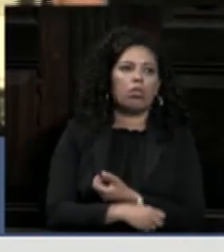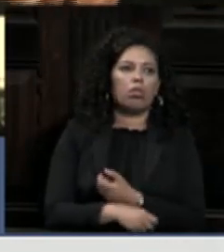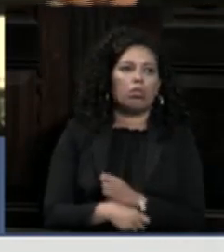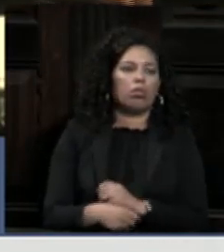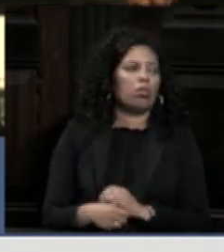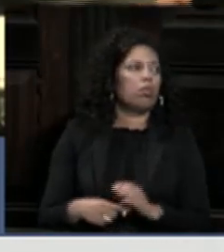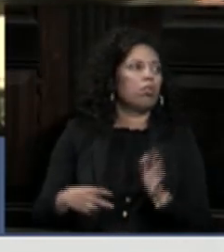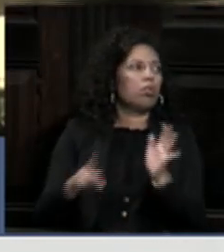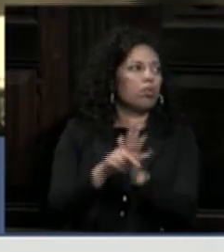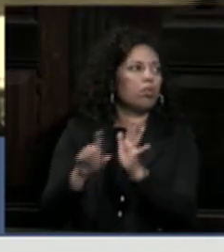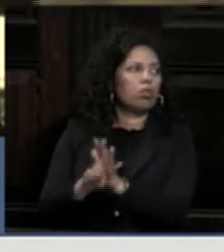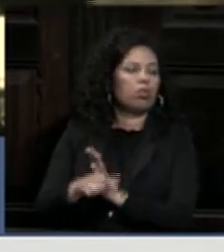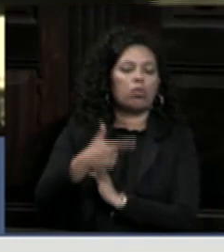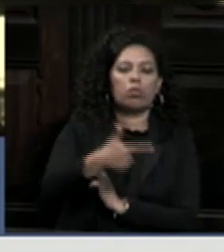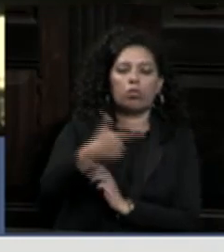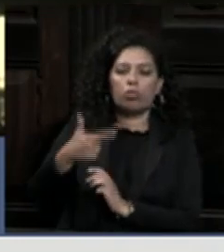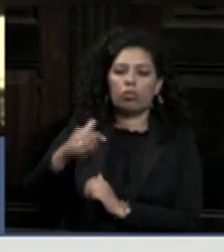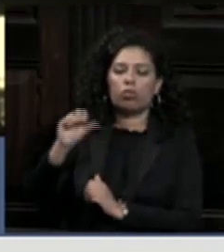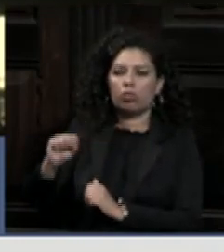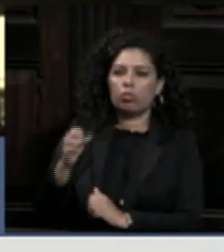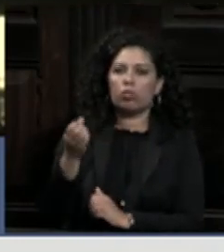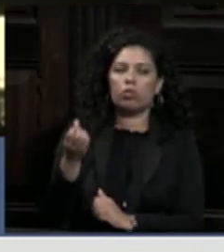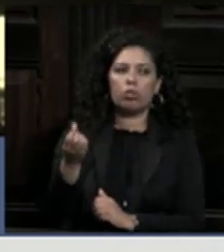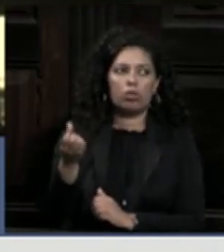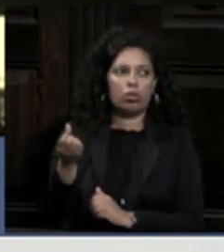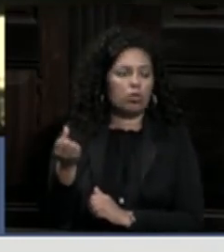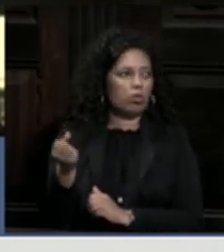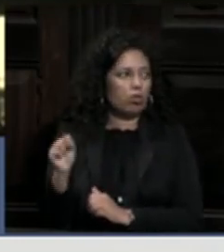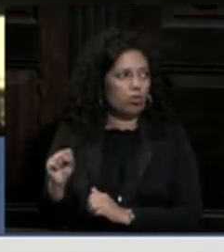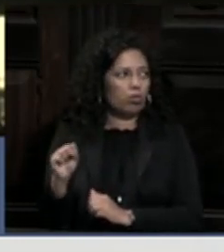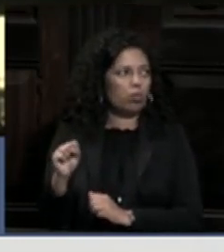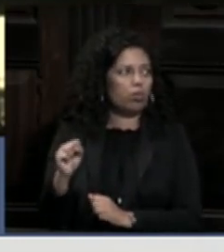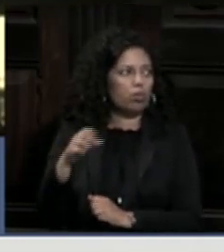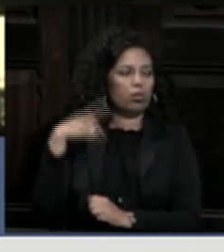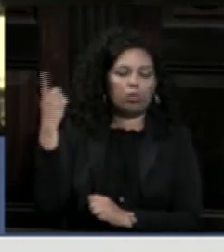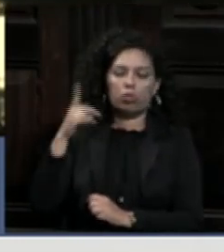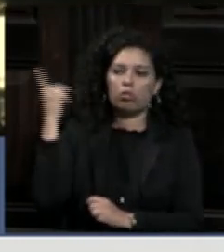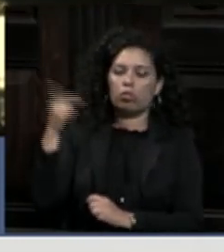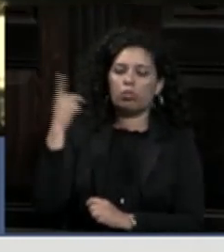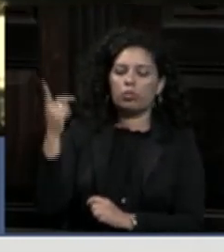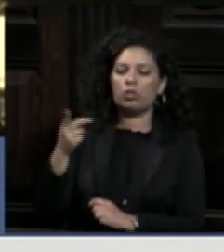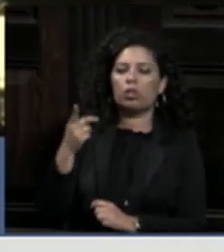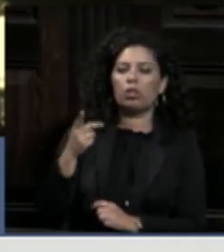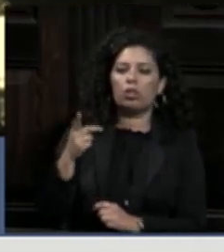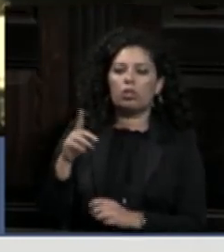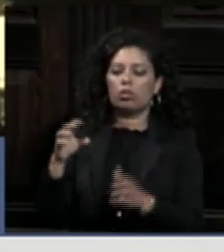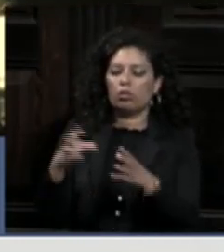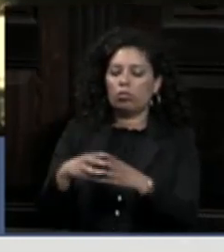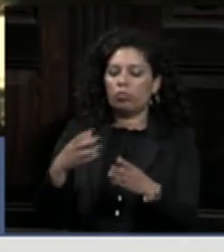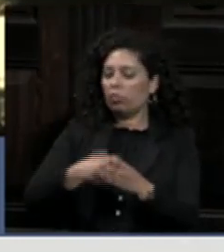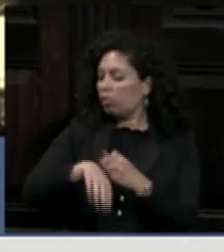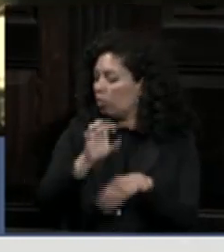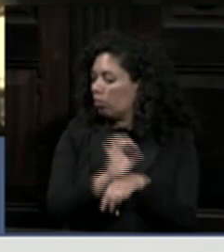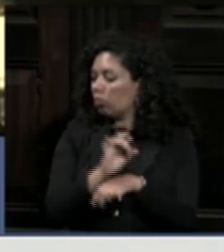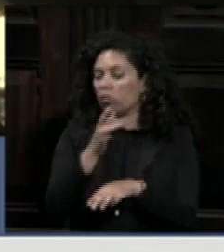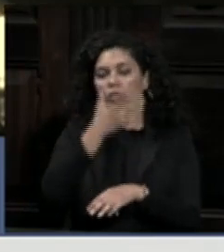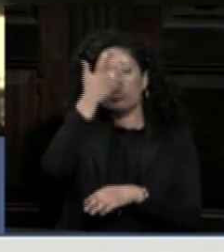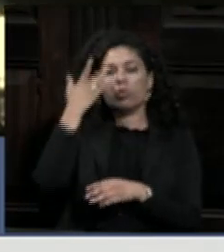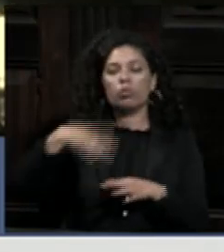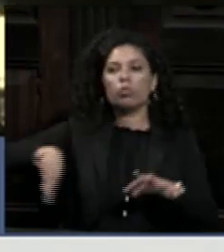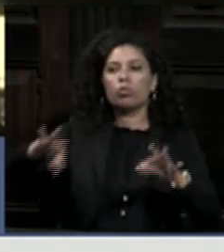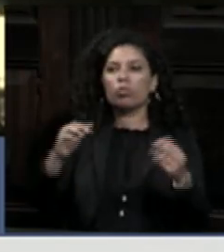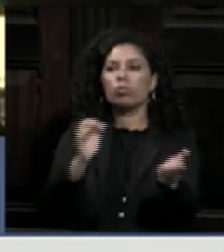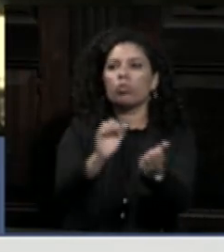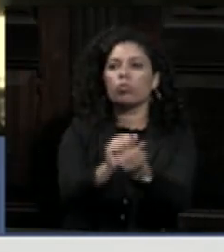projeto de lei 2832 2017 a 3 deputado andré ceciliano que autoriza o poder executivo a celebrar convênio com a empresa de manutenção